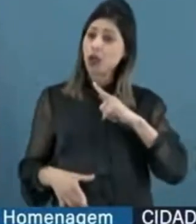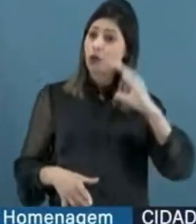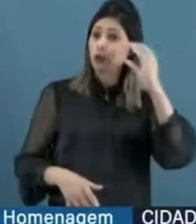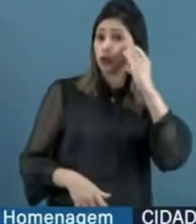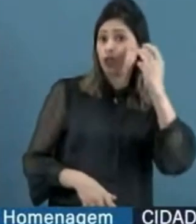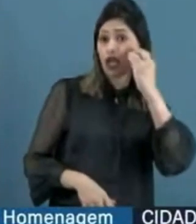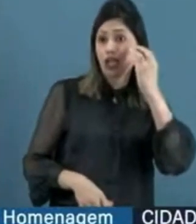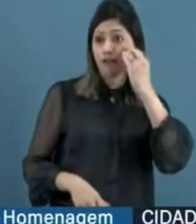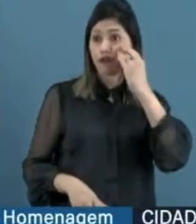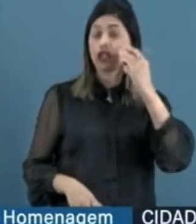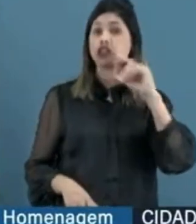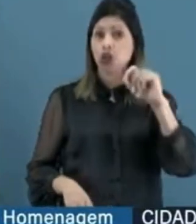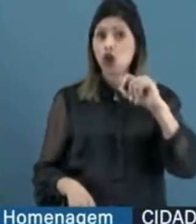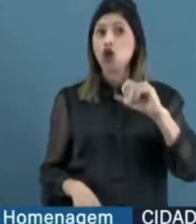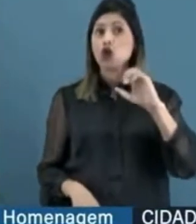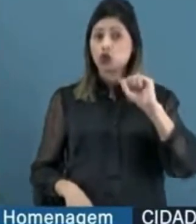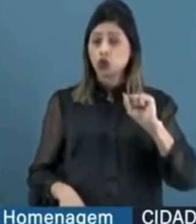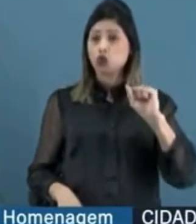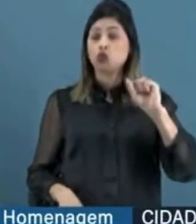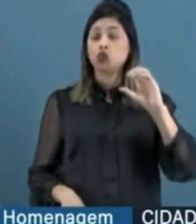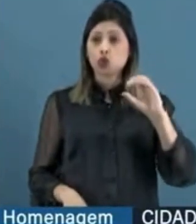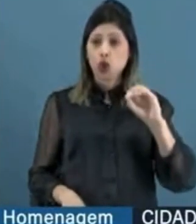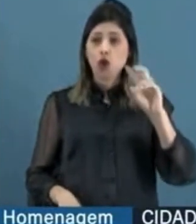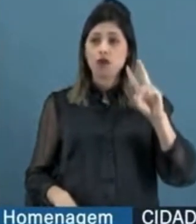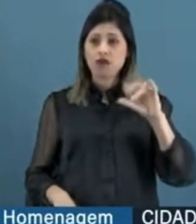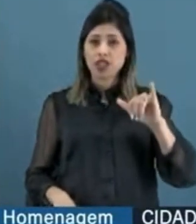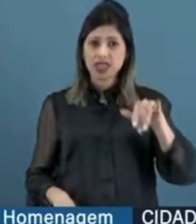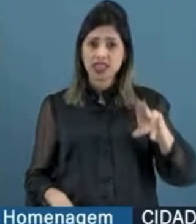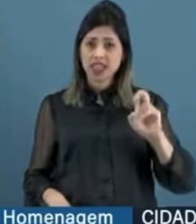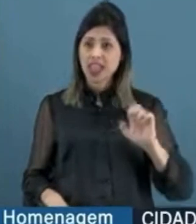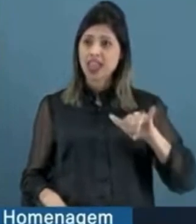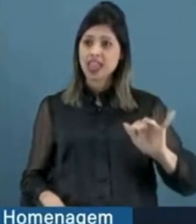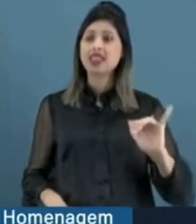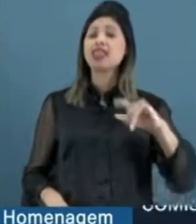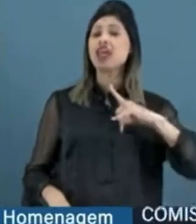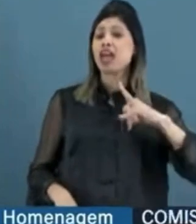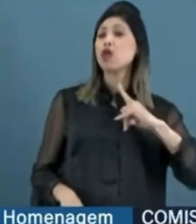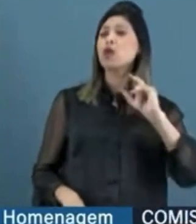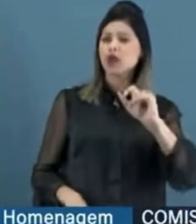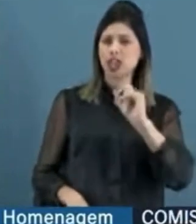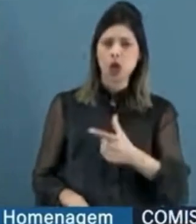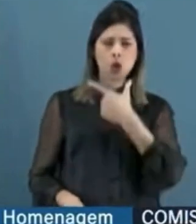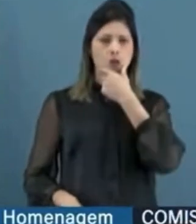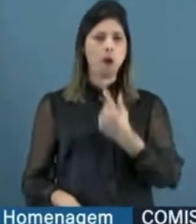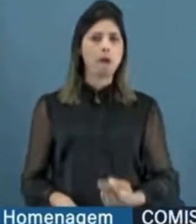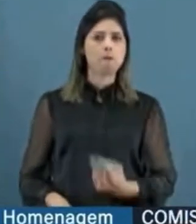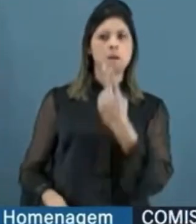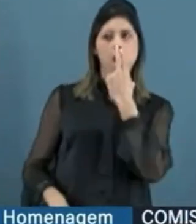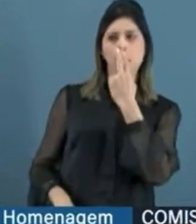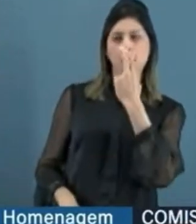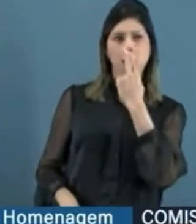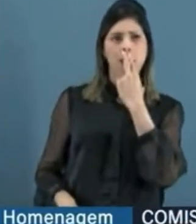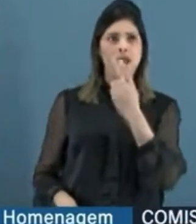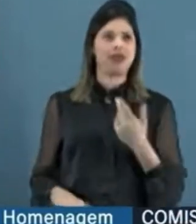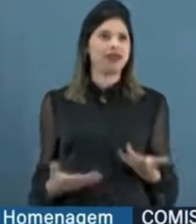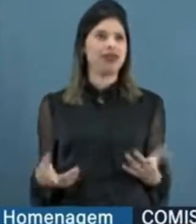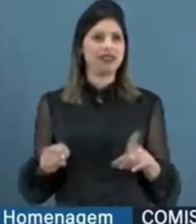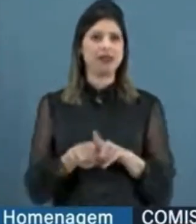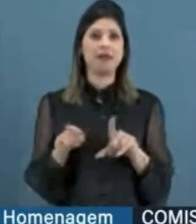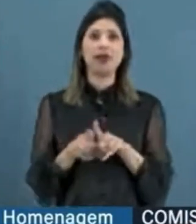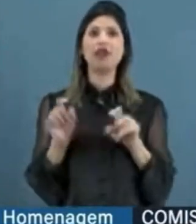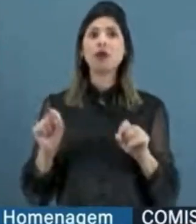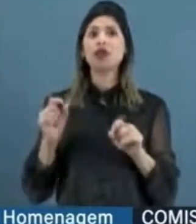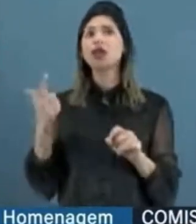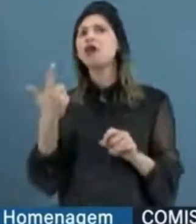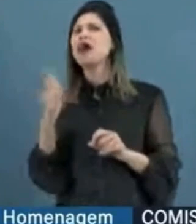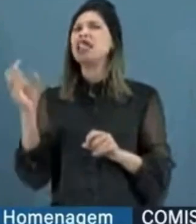Mussolini e Hitler. Não é à toa que isso está lá. O verniz contemporâneo que tentam dar é